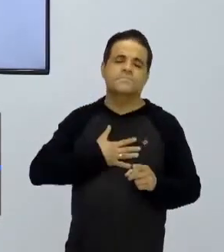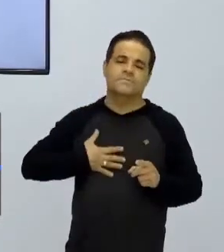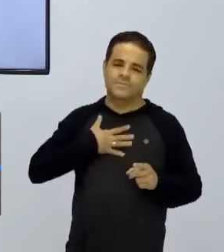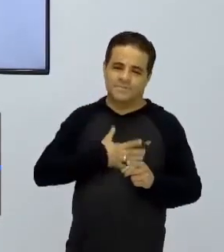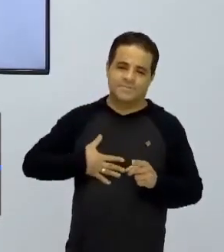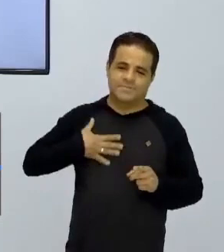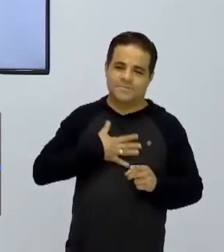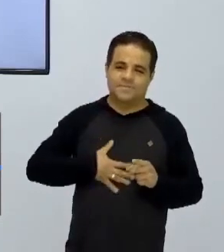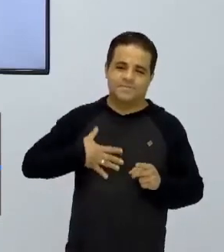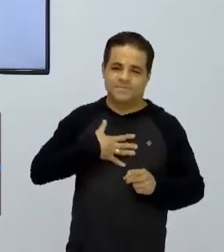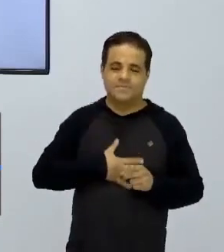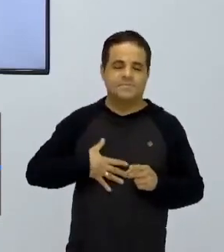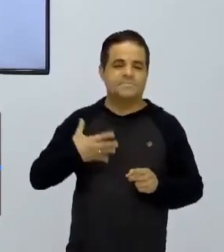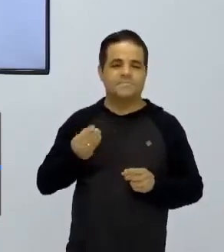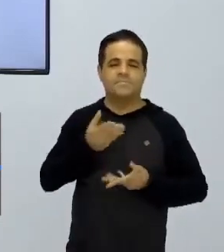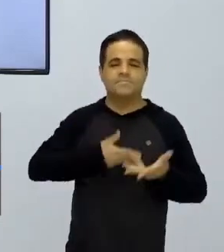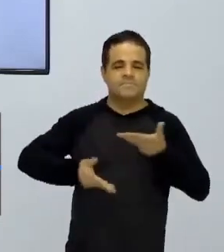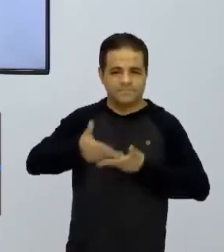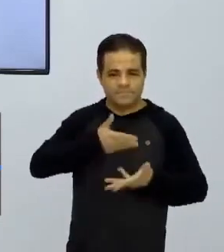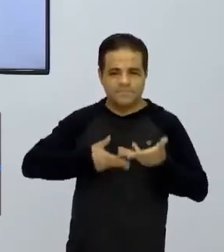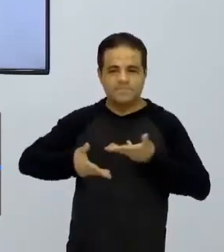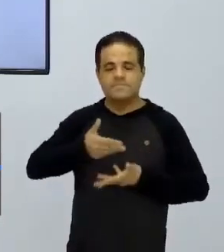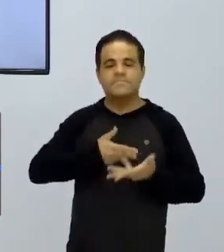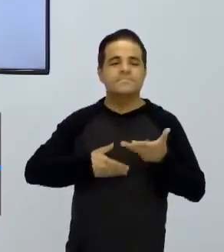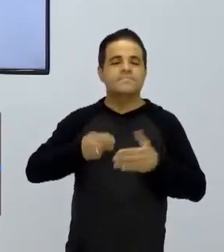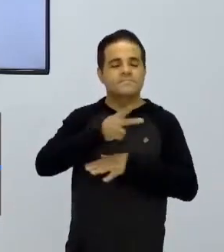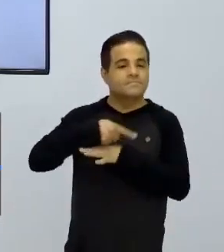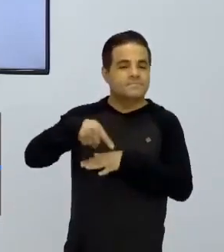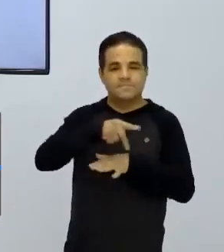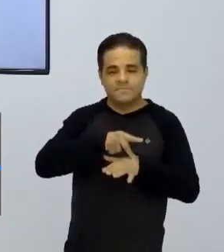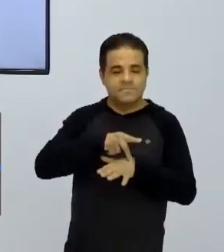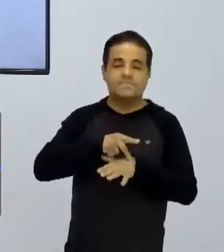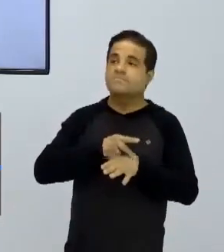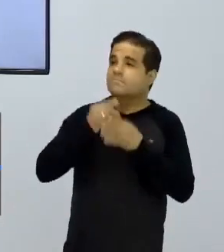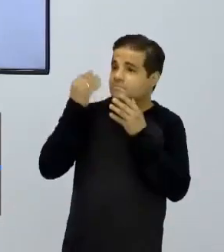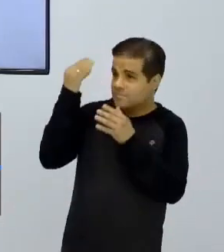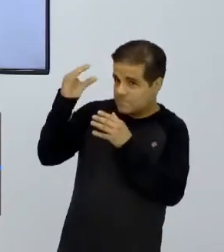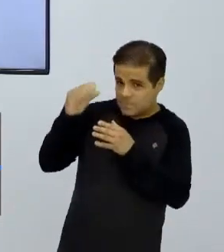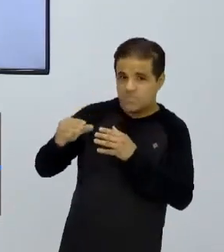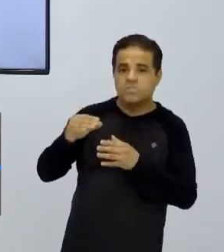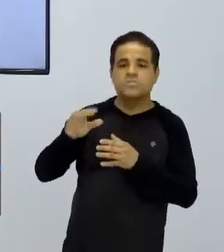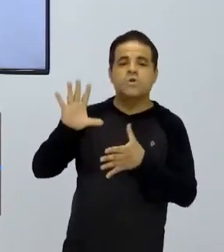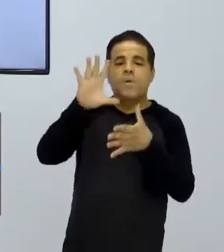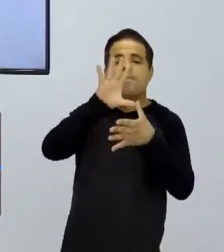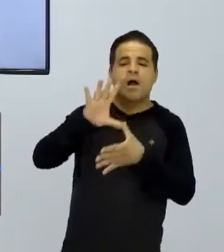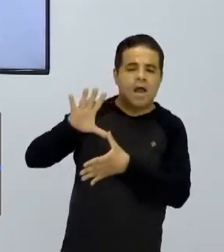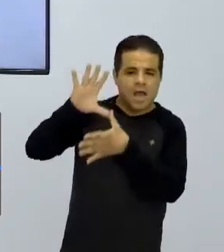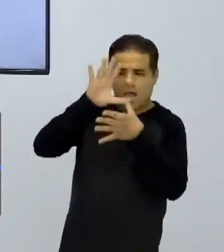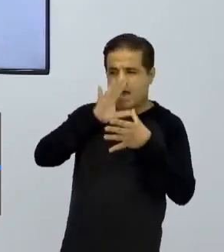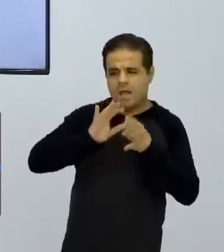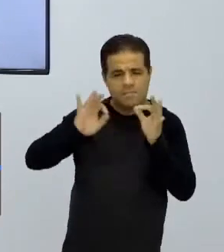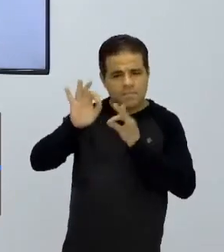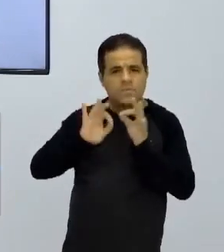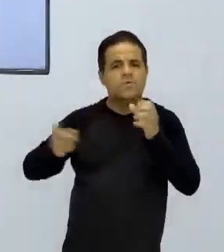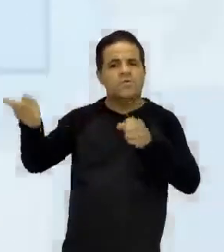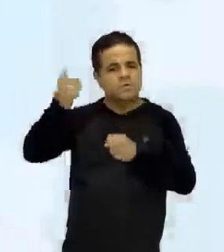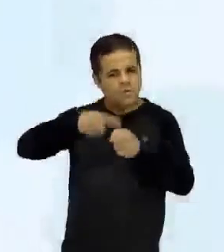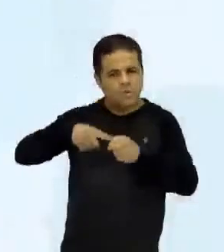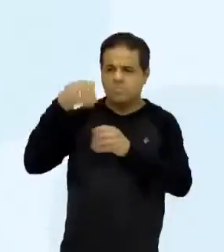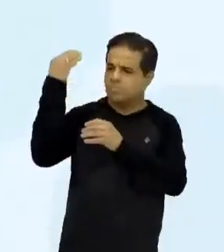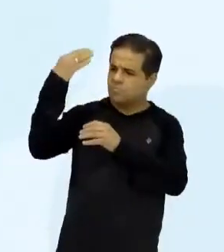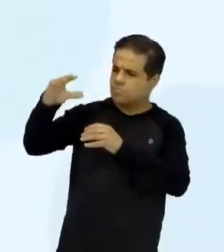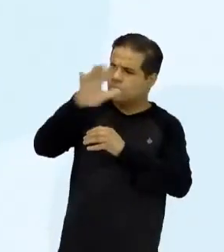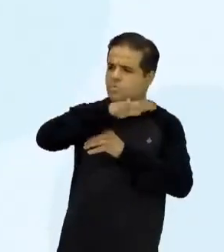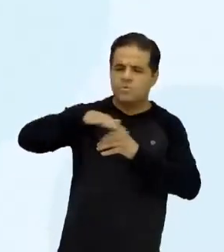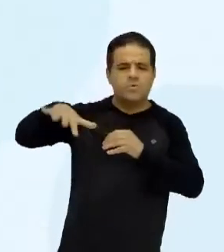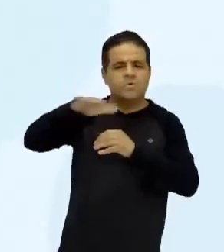aí dessa interação. Bom, os países aí citados, eu até coloquei, fiz um mapinha aí na devolutiva, pode colocar na